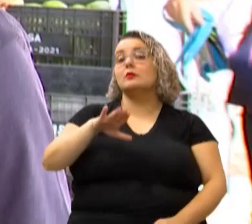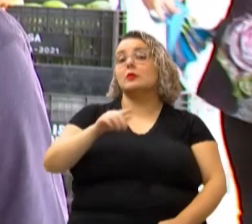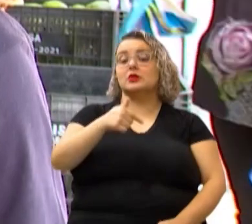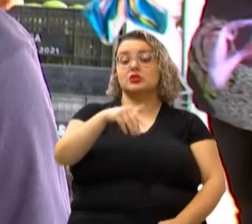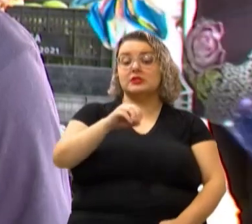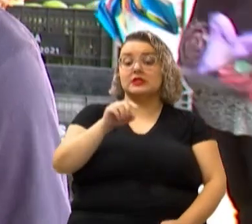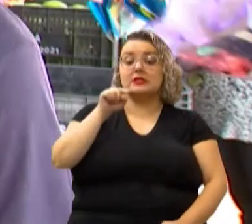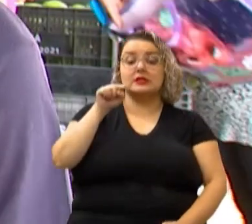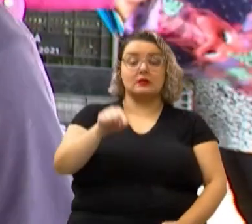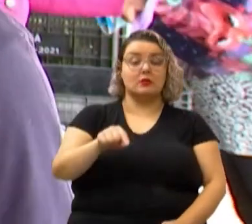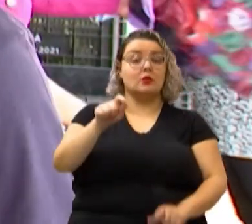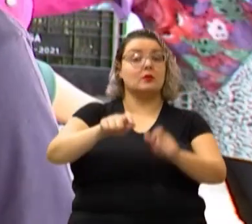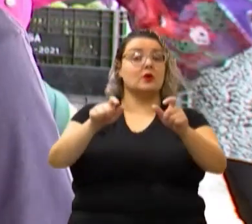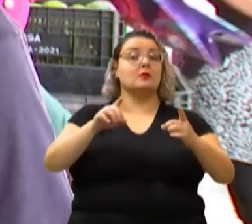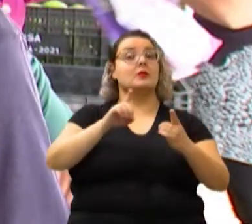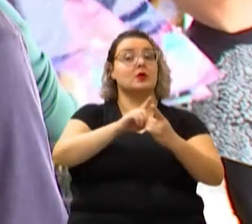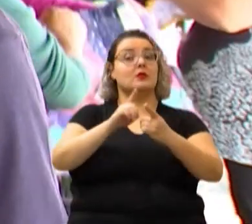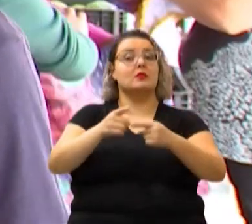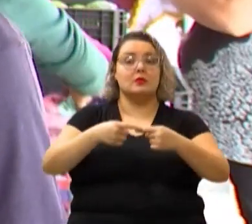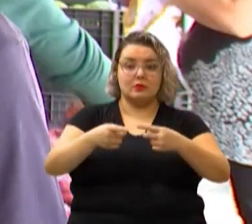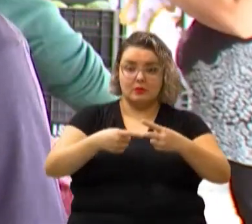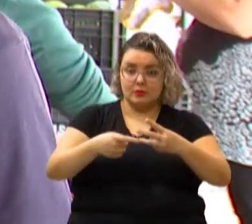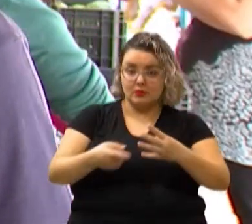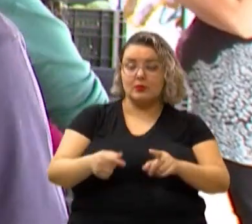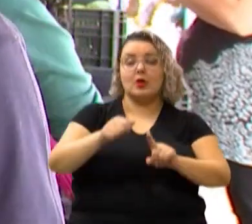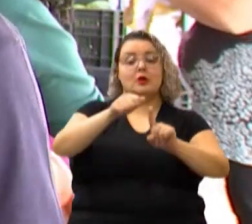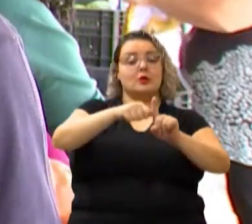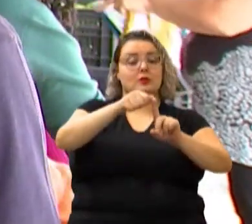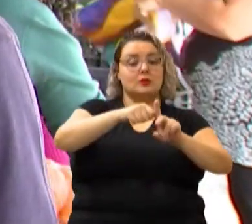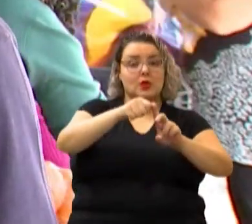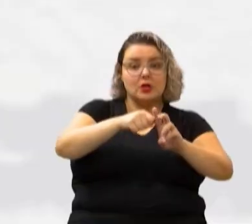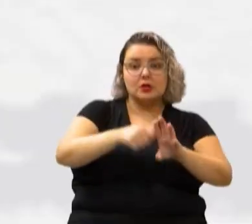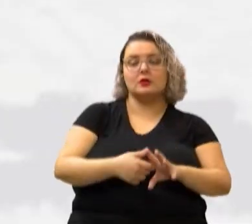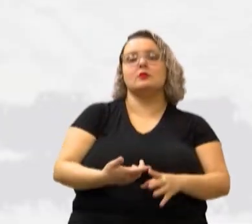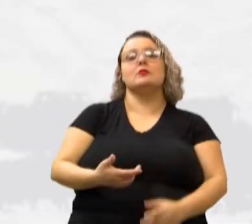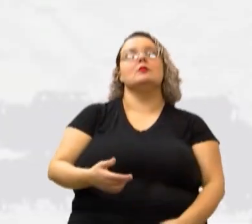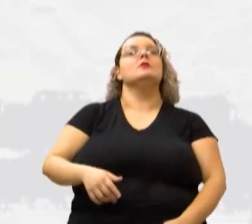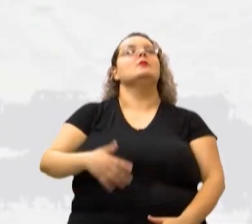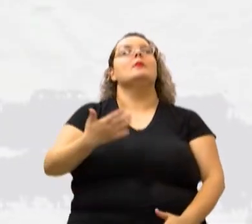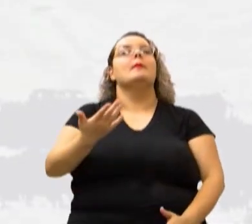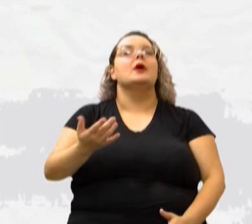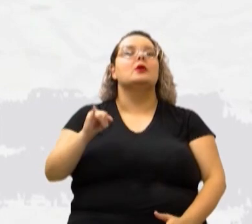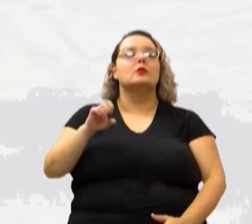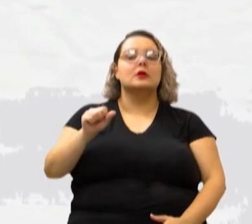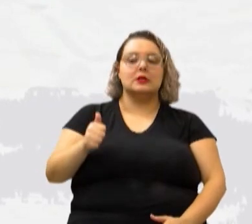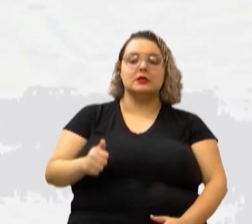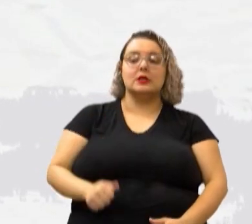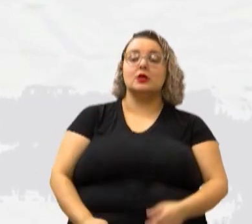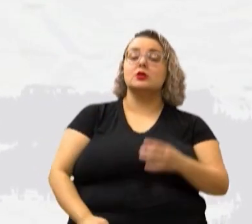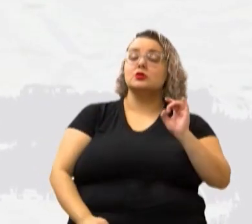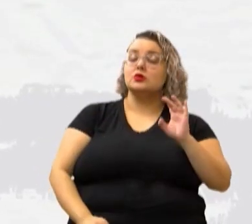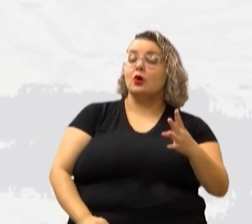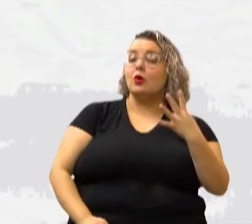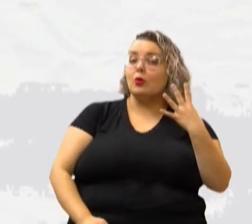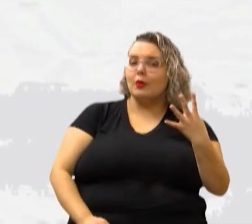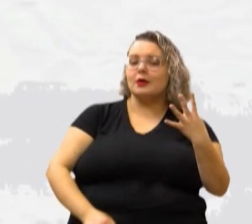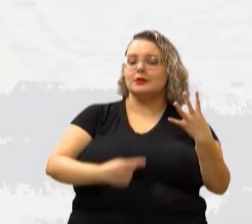somando tudo isso, nós temos mais de 70 mil pessoas atendidas mensalmente pelo ISA. Segundo a rede Pensan,